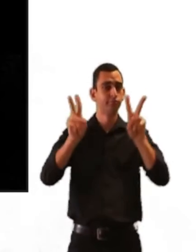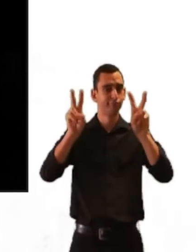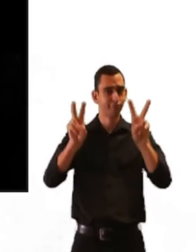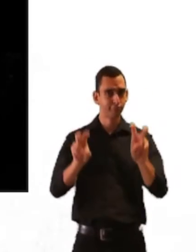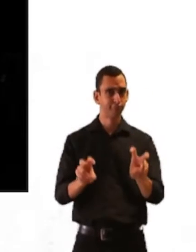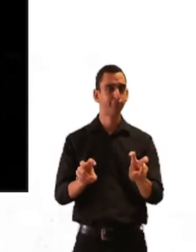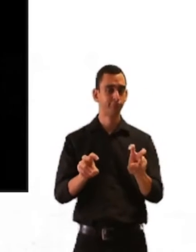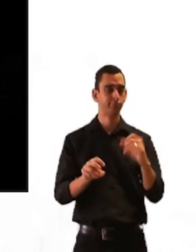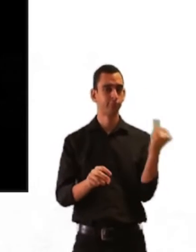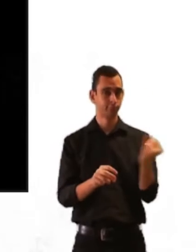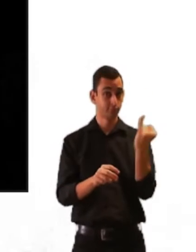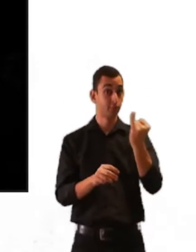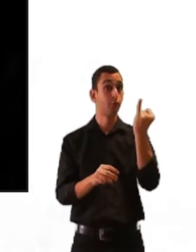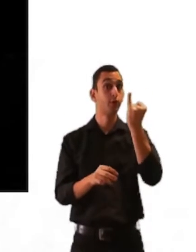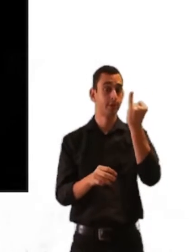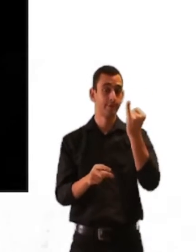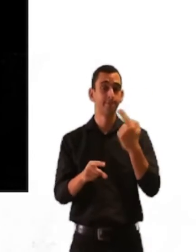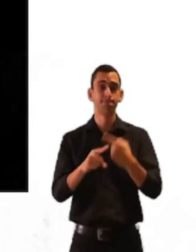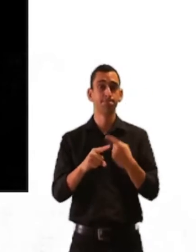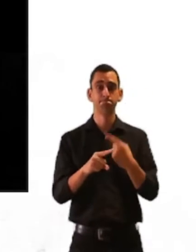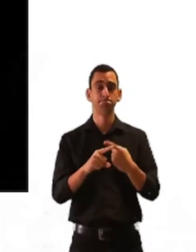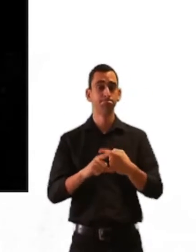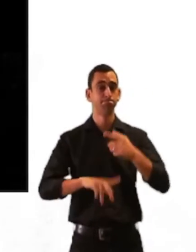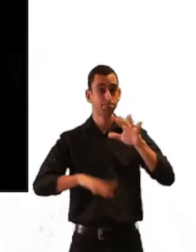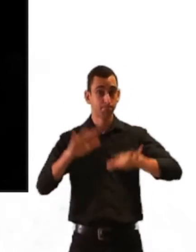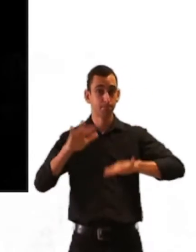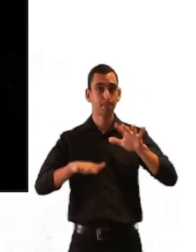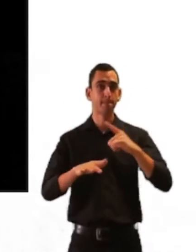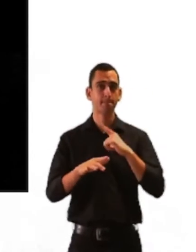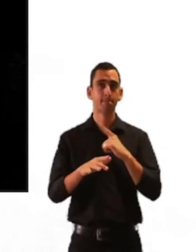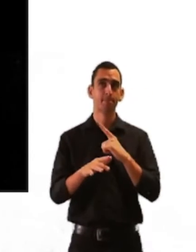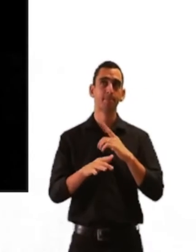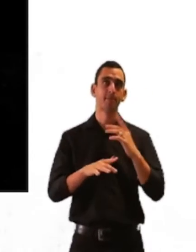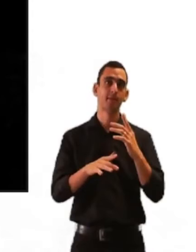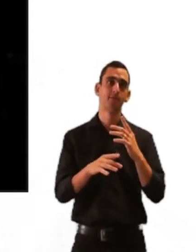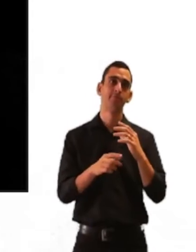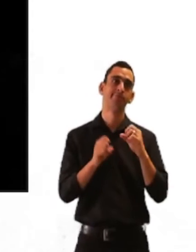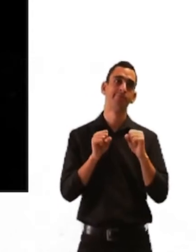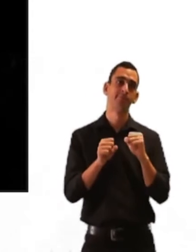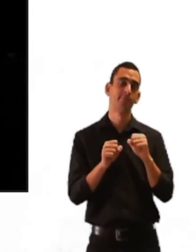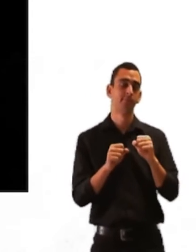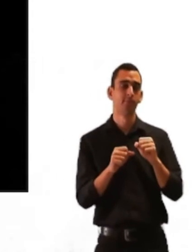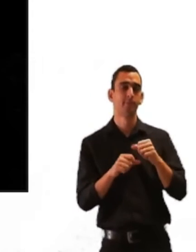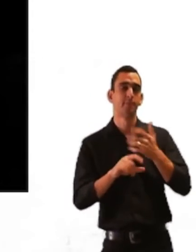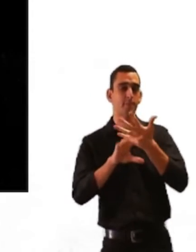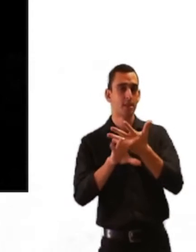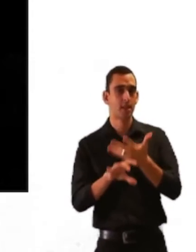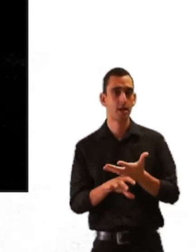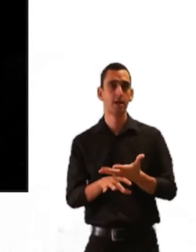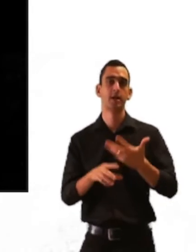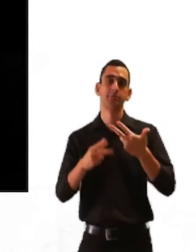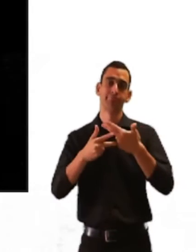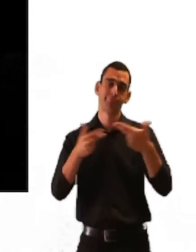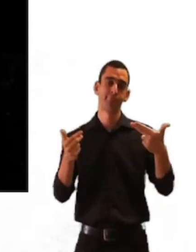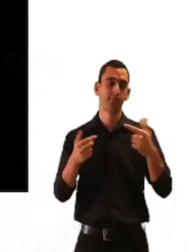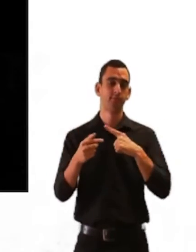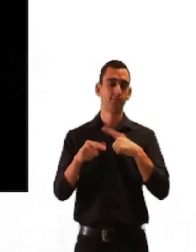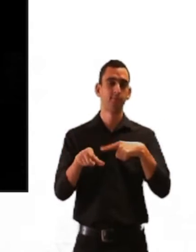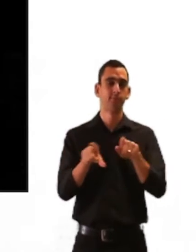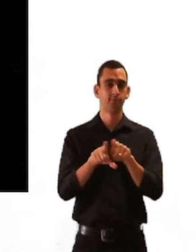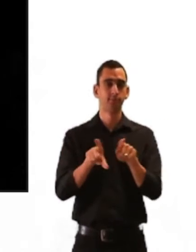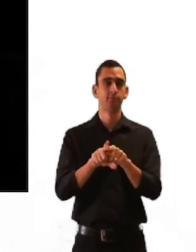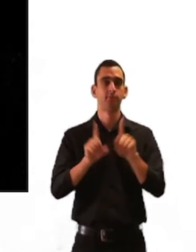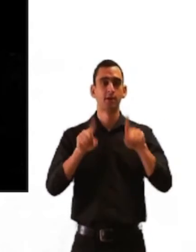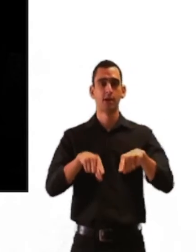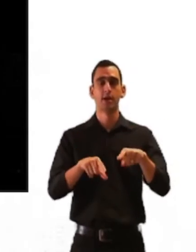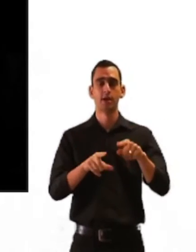porque muitas das vezes se fica restrito ao material ortodoxo, né? Se constrói aquela ideia de um juiz